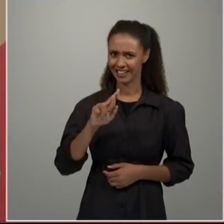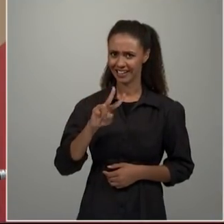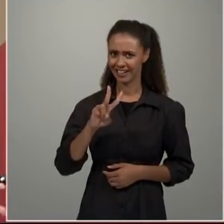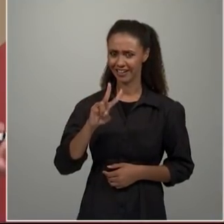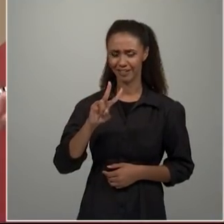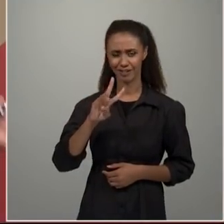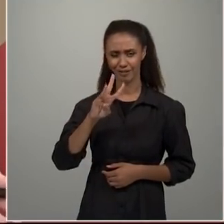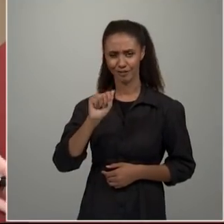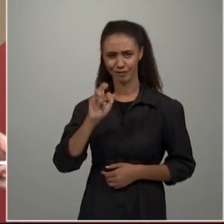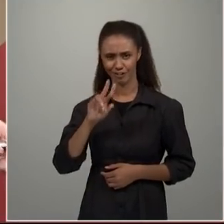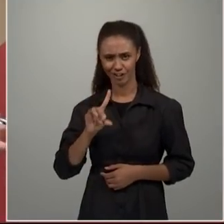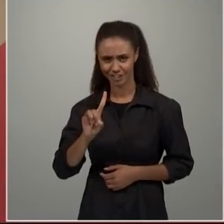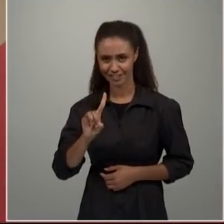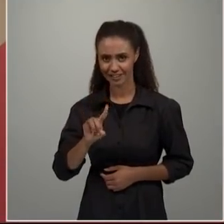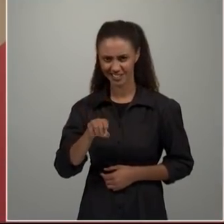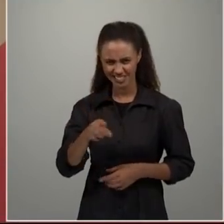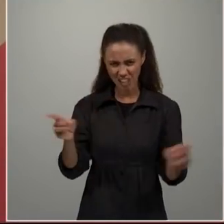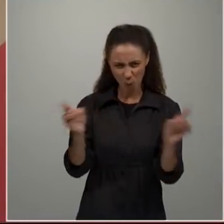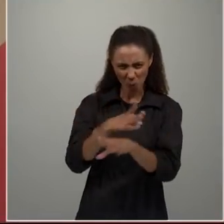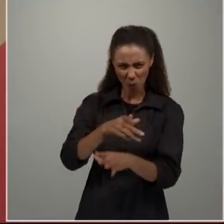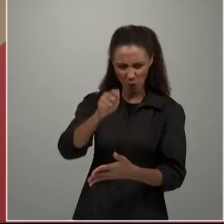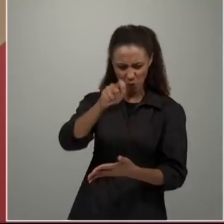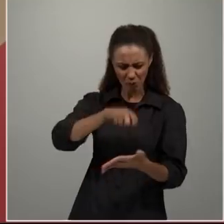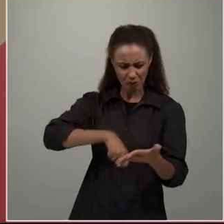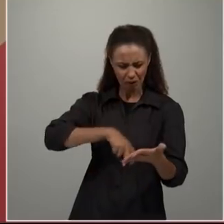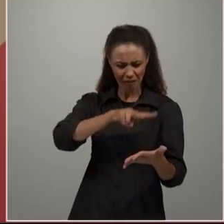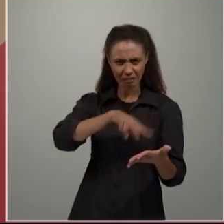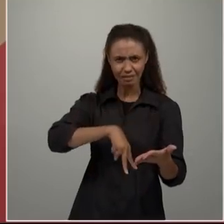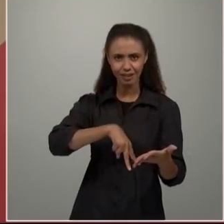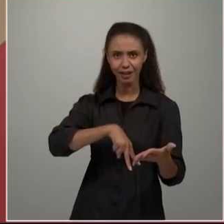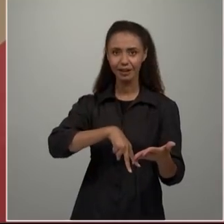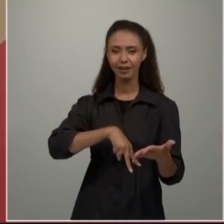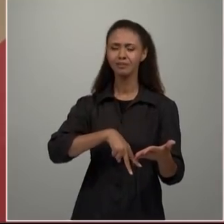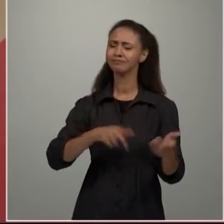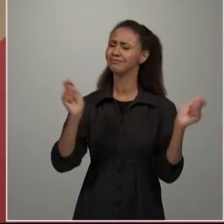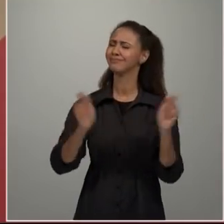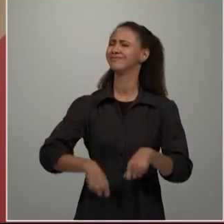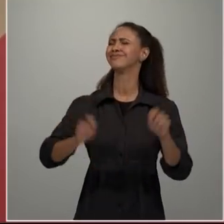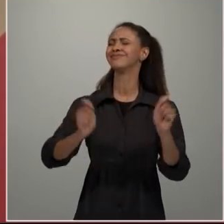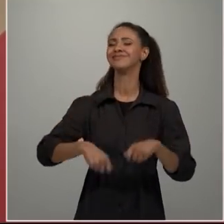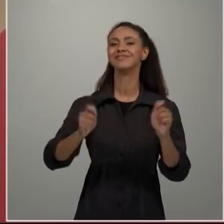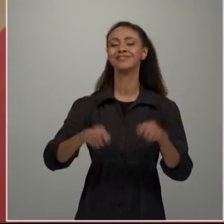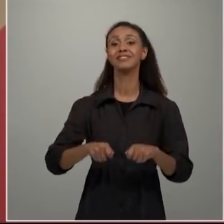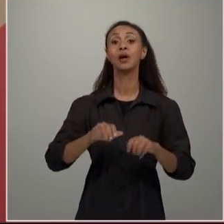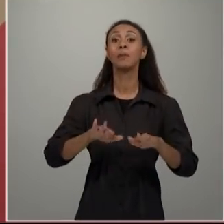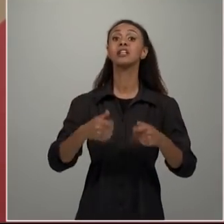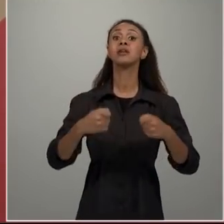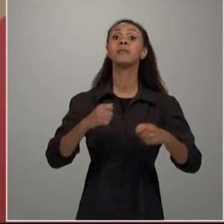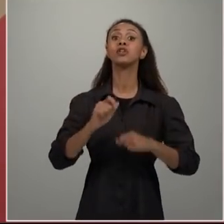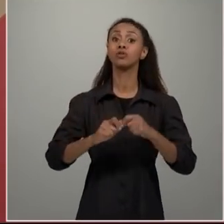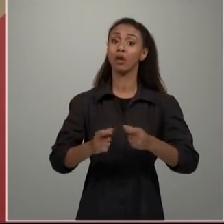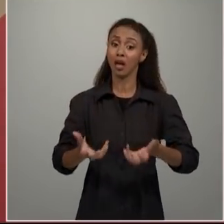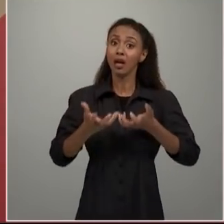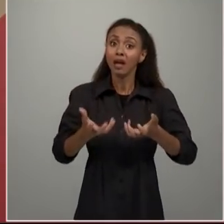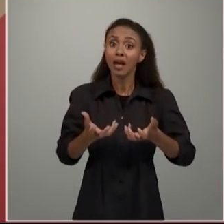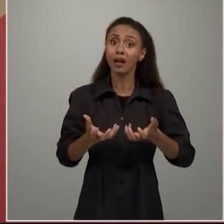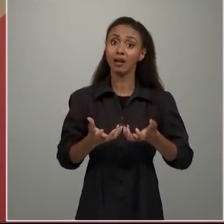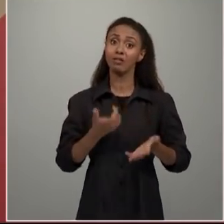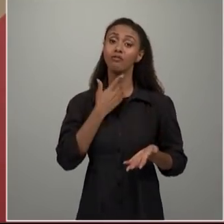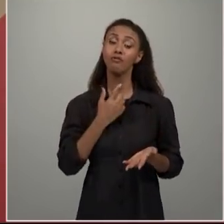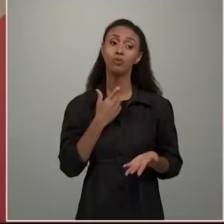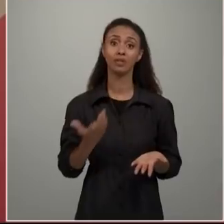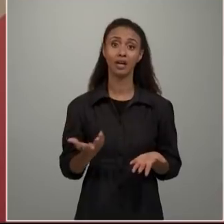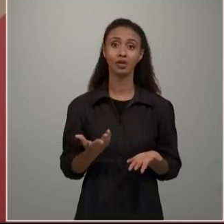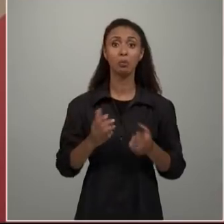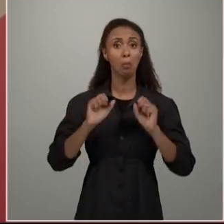é se o ar você está pronto está pronto pra ler qualquer tipo de texto desde que você esteja disposto a então você pode ir desde